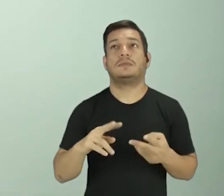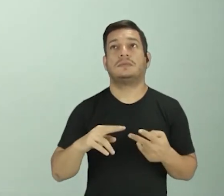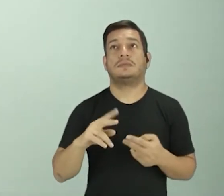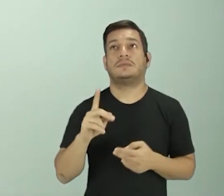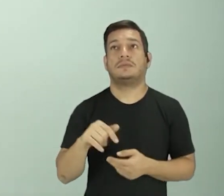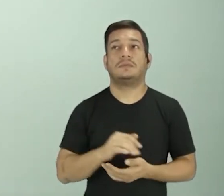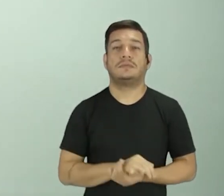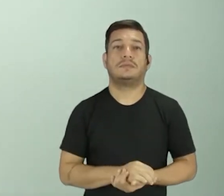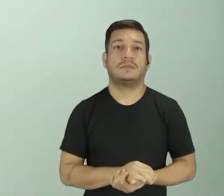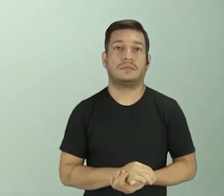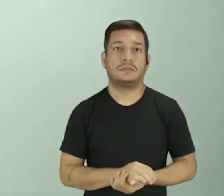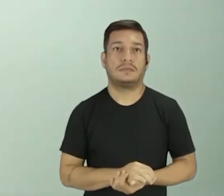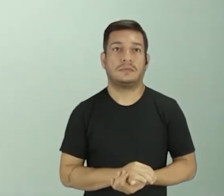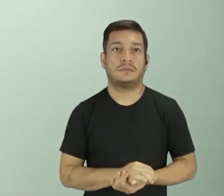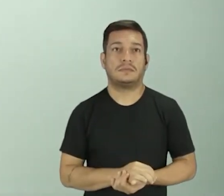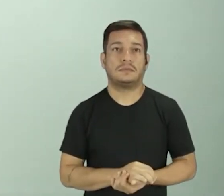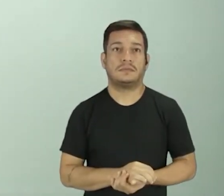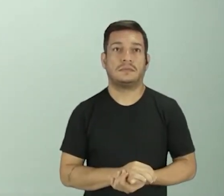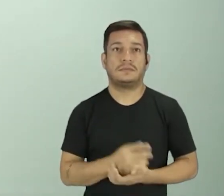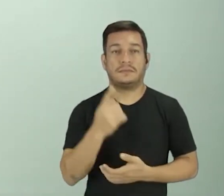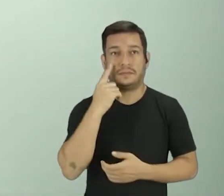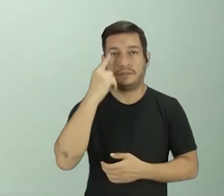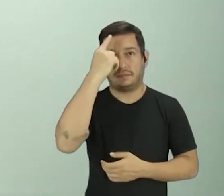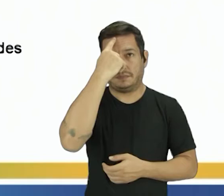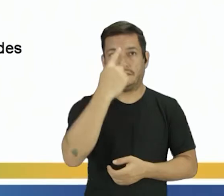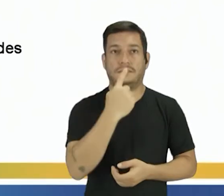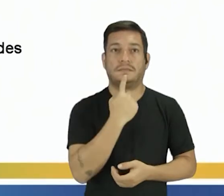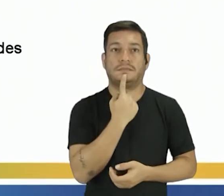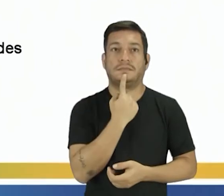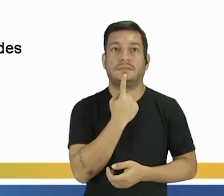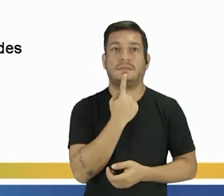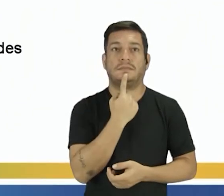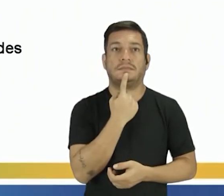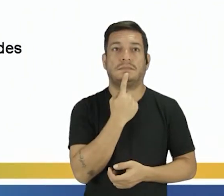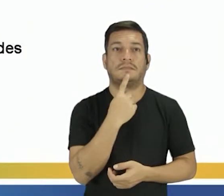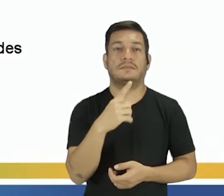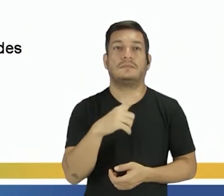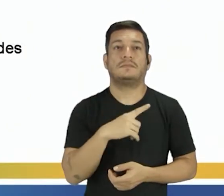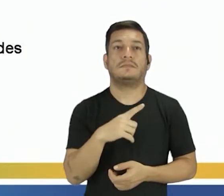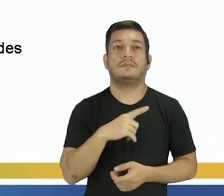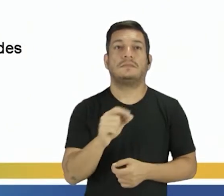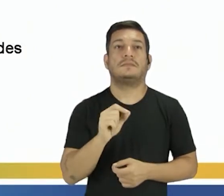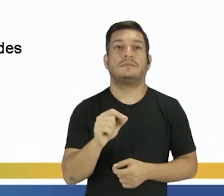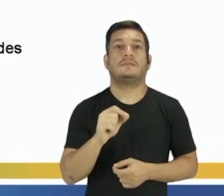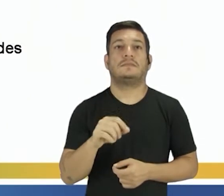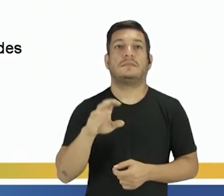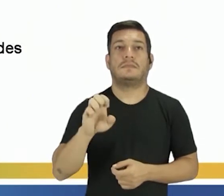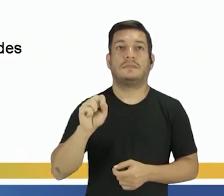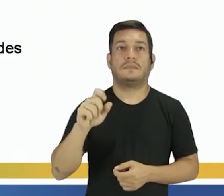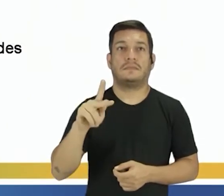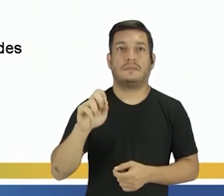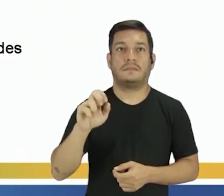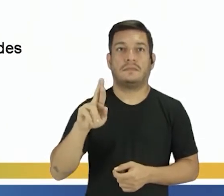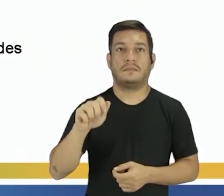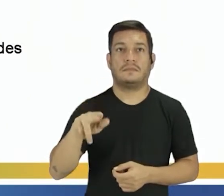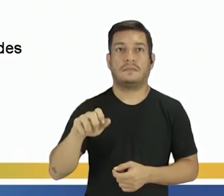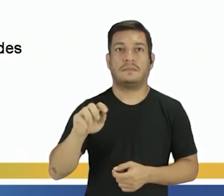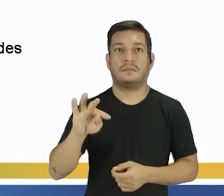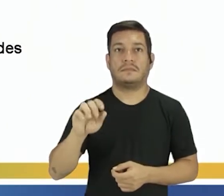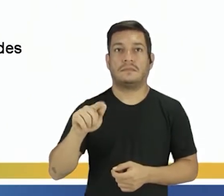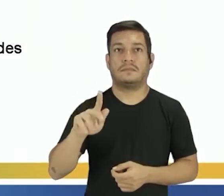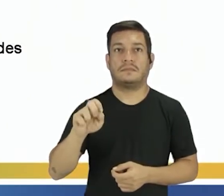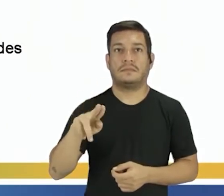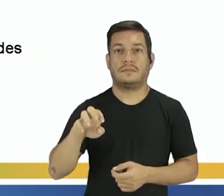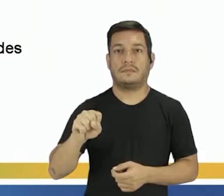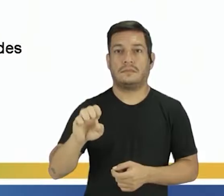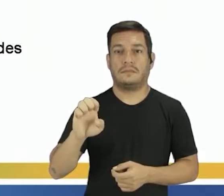de gametogênese, tá? Vamos à imagem. Na tela a gente tem a espermatogênese, tá? A espermatogênese